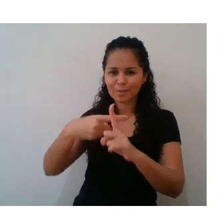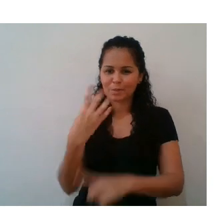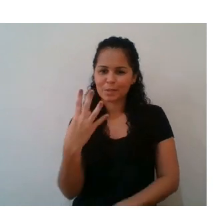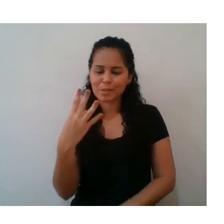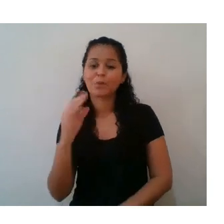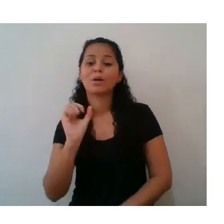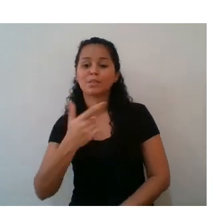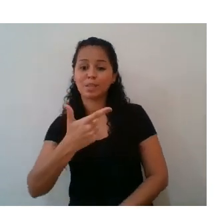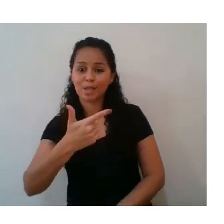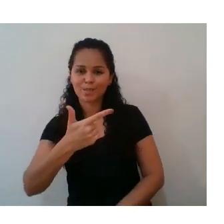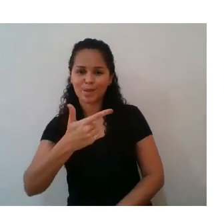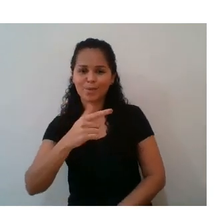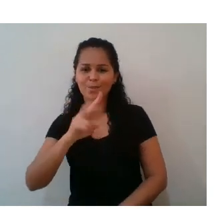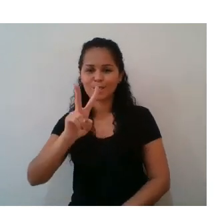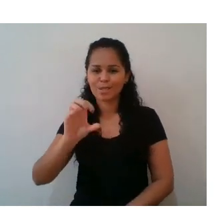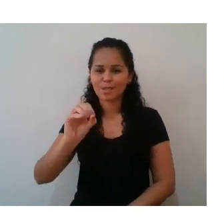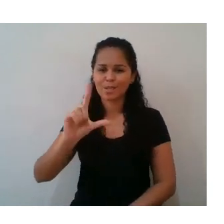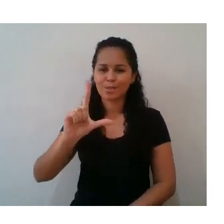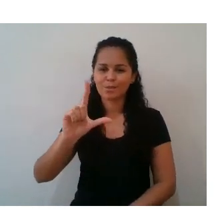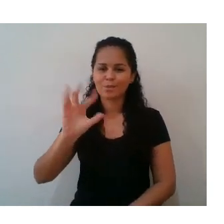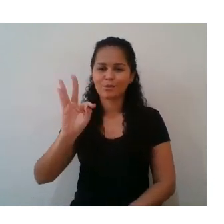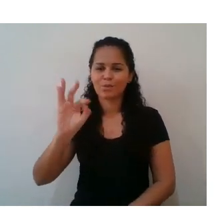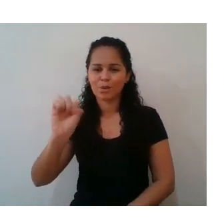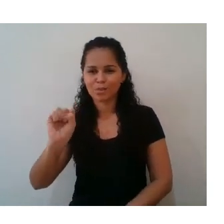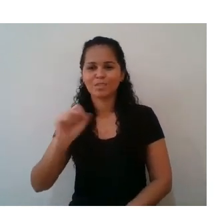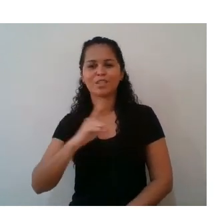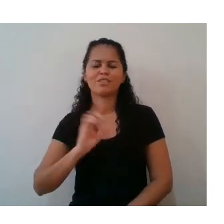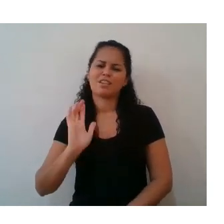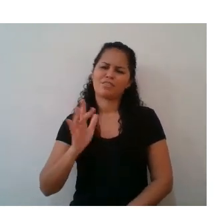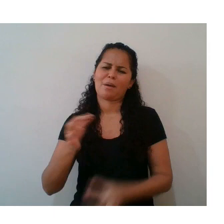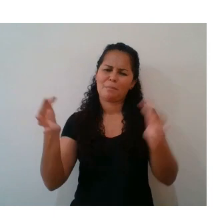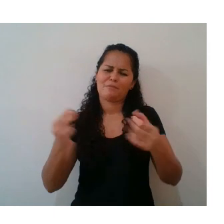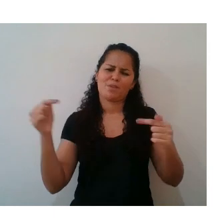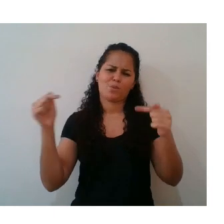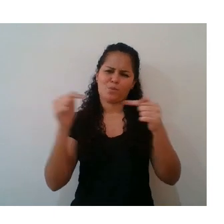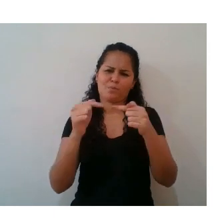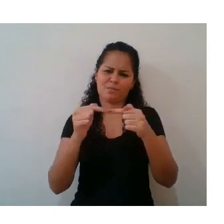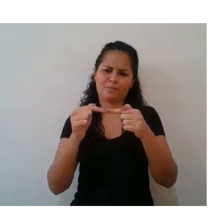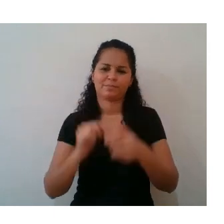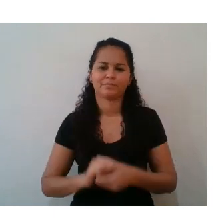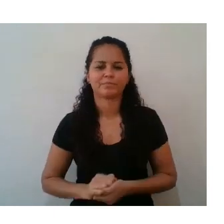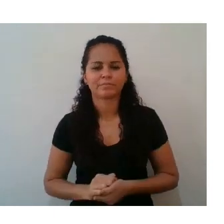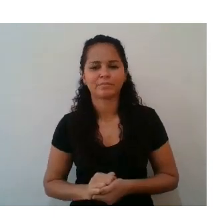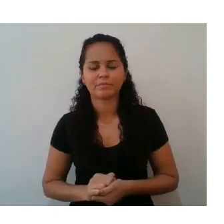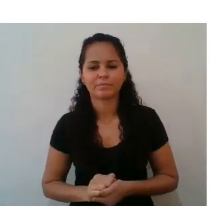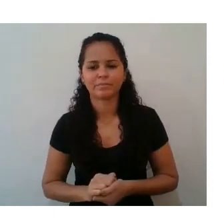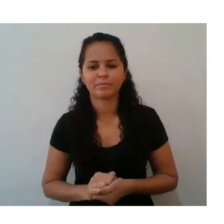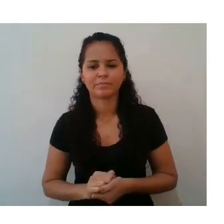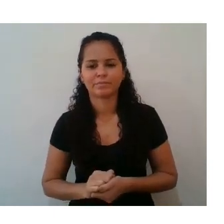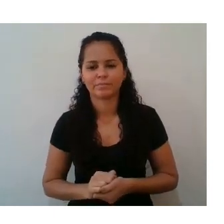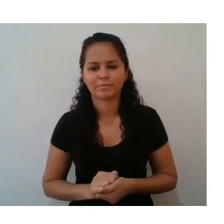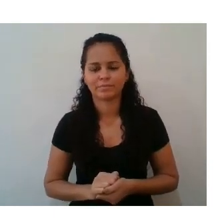4, os 12 volts totais que nós tínhamos. Então, tudo casa muito bonitinho nas associações